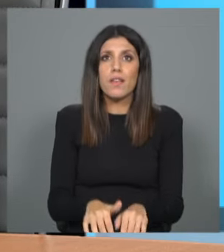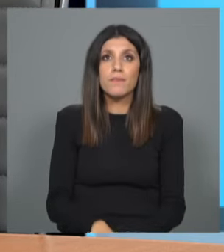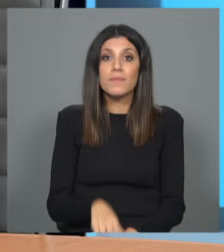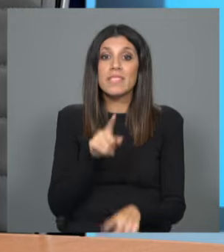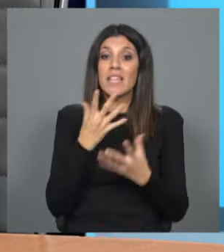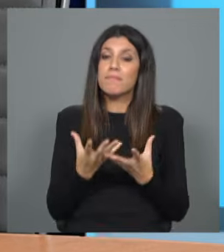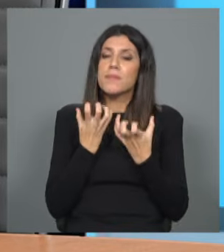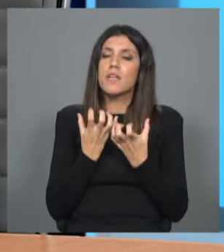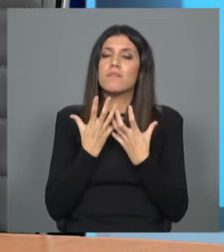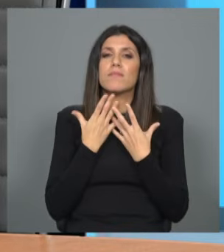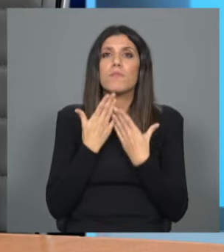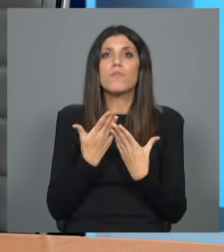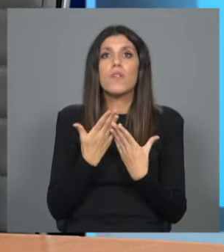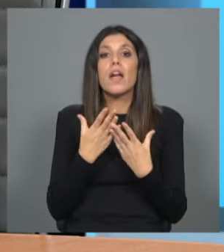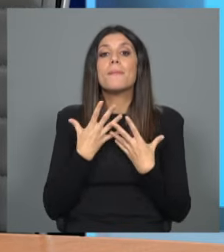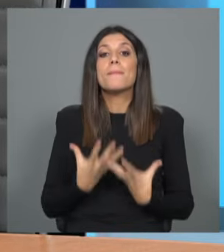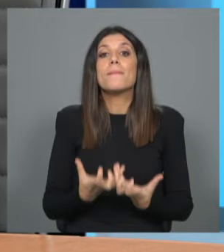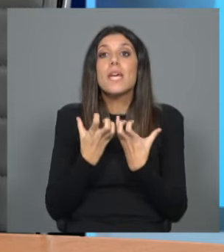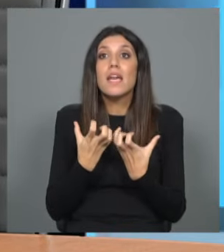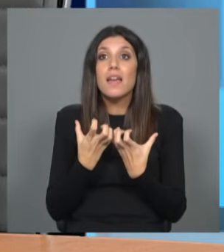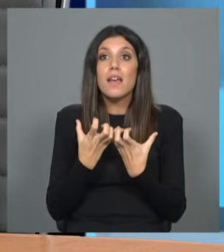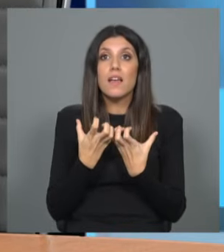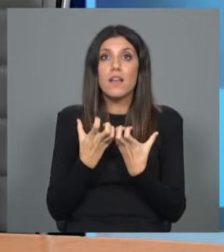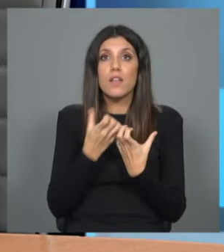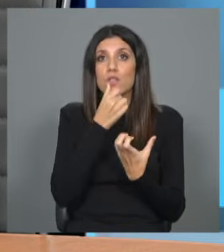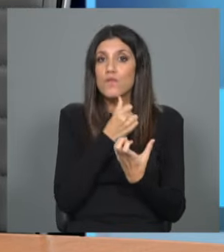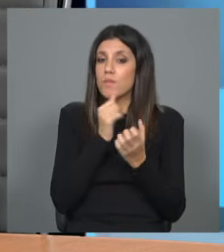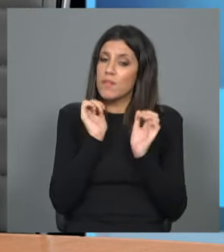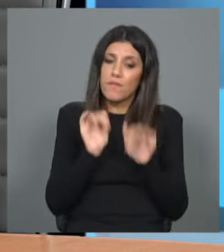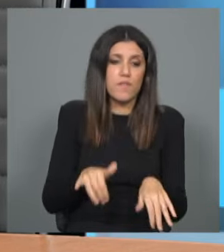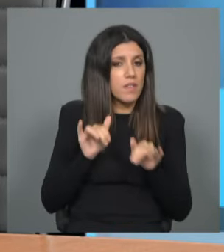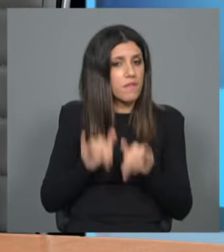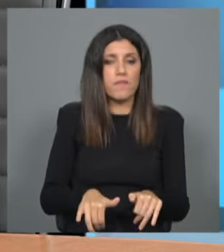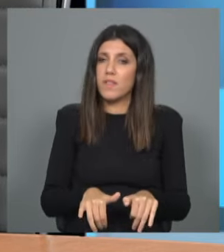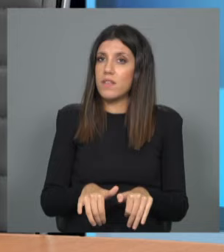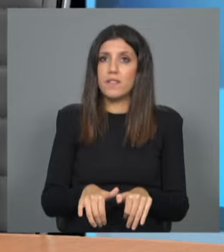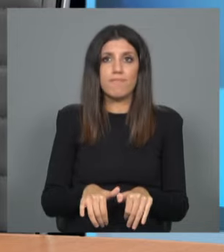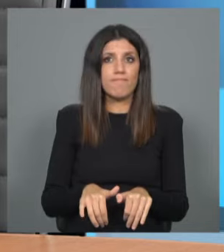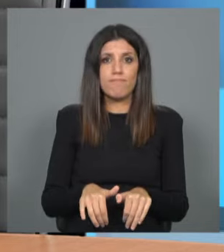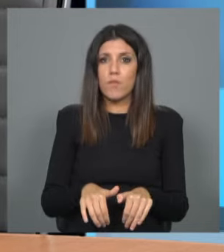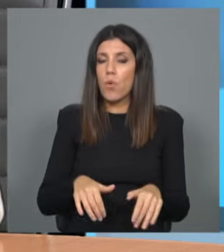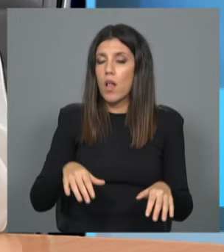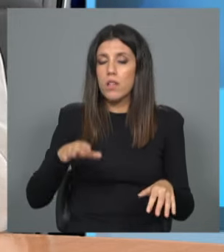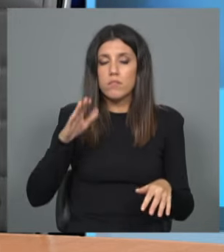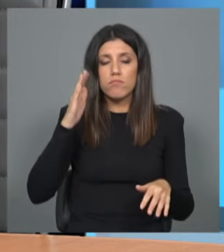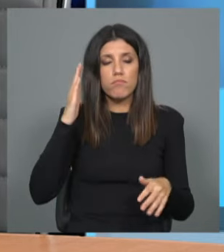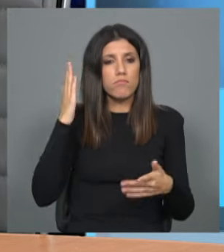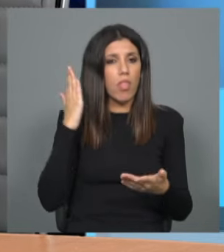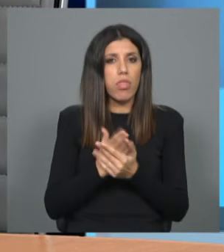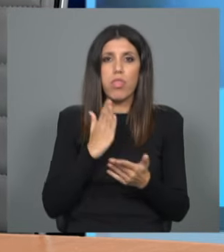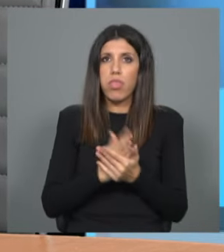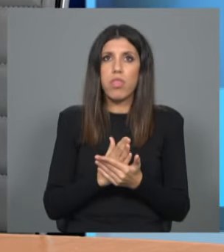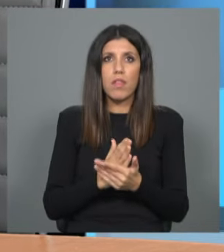desejo é o desejo, como eu disse há bocadinho, de acabar com o sofrimento, por precisamente ser uma situação que traz à